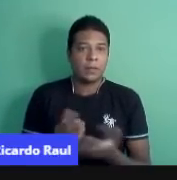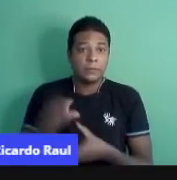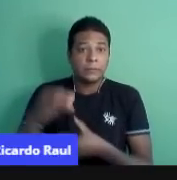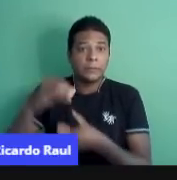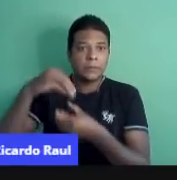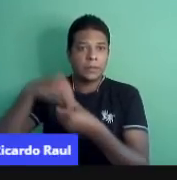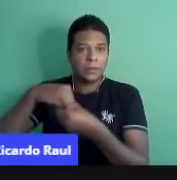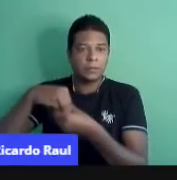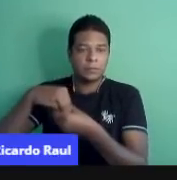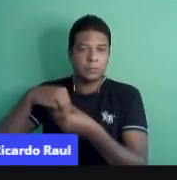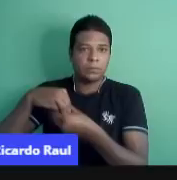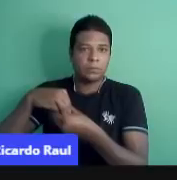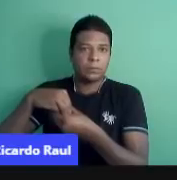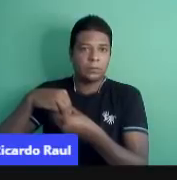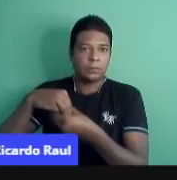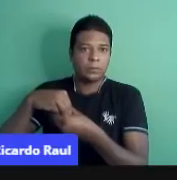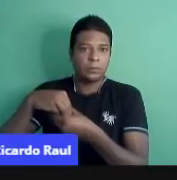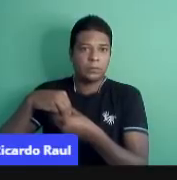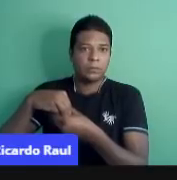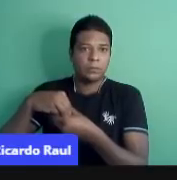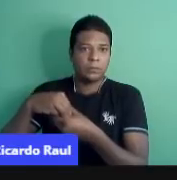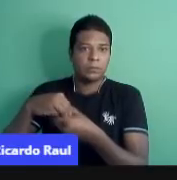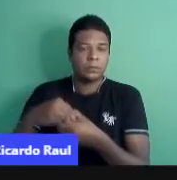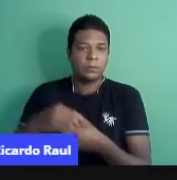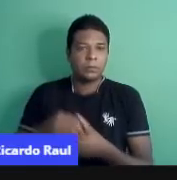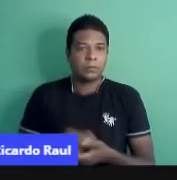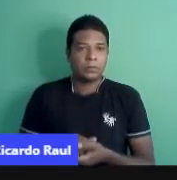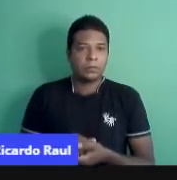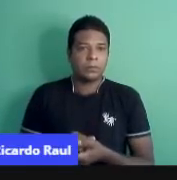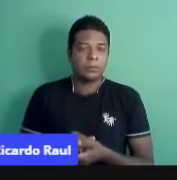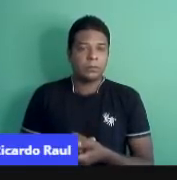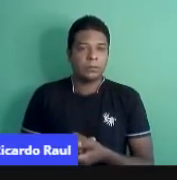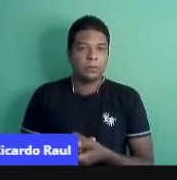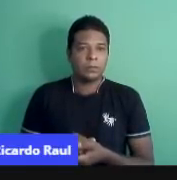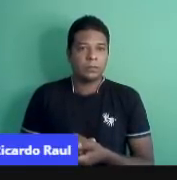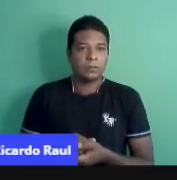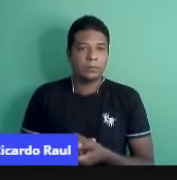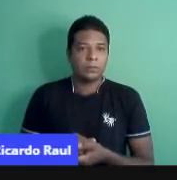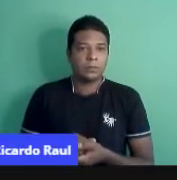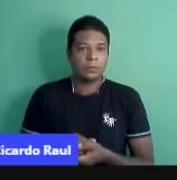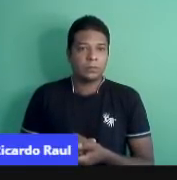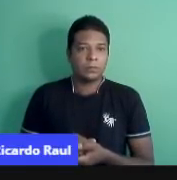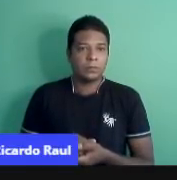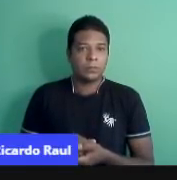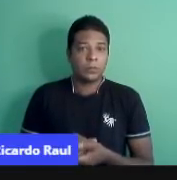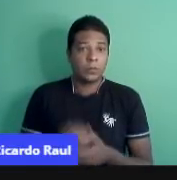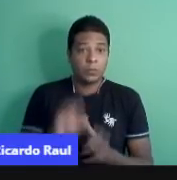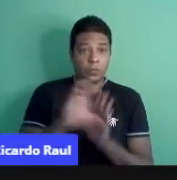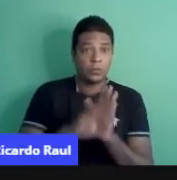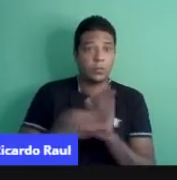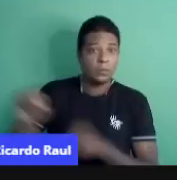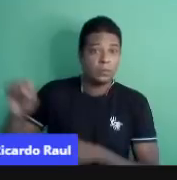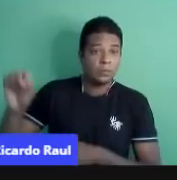dentro da, da nossa, do nosso currículo nacional, no